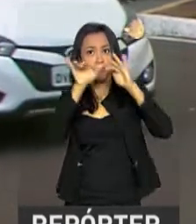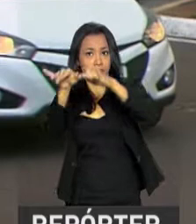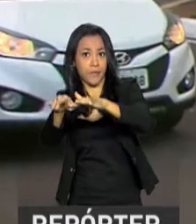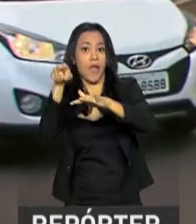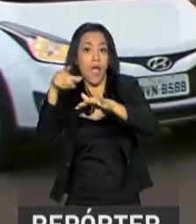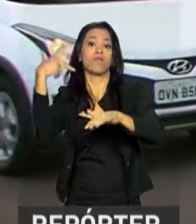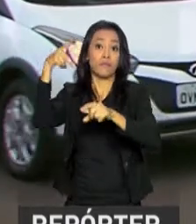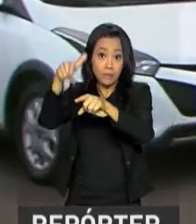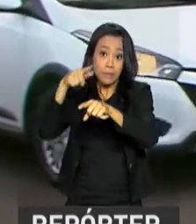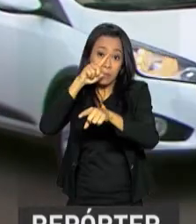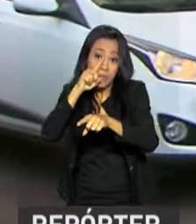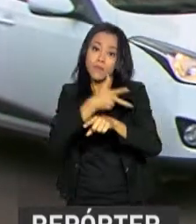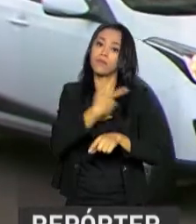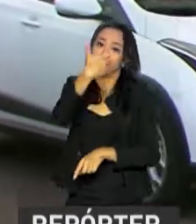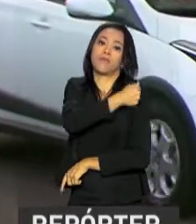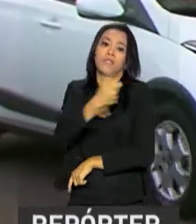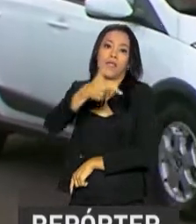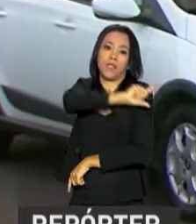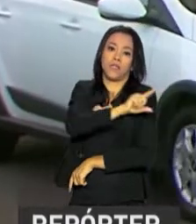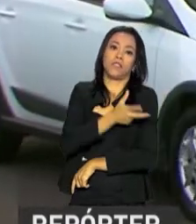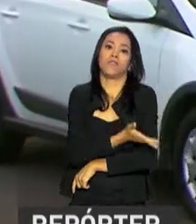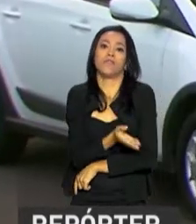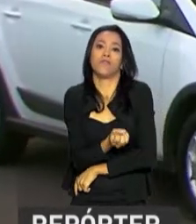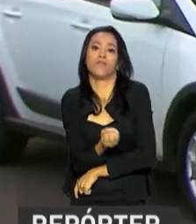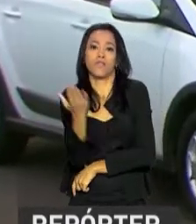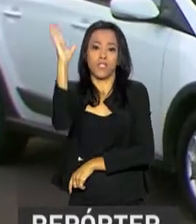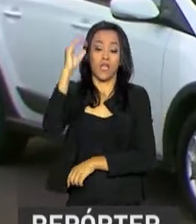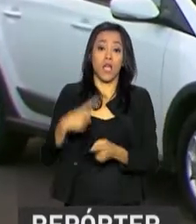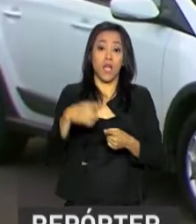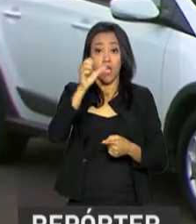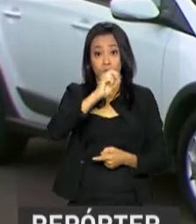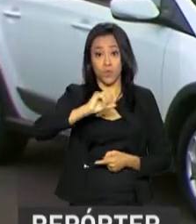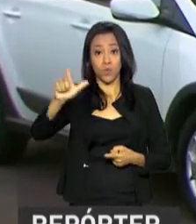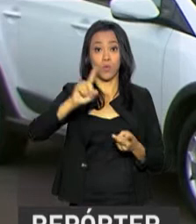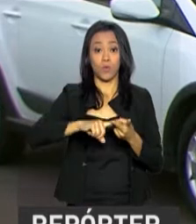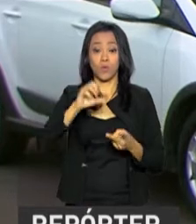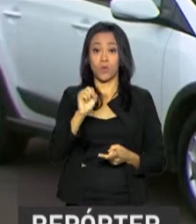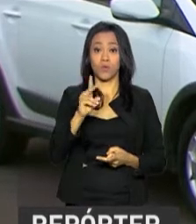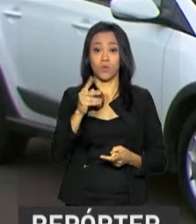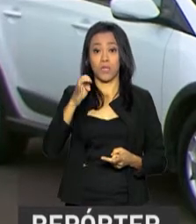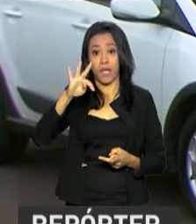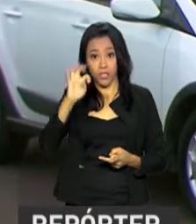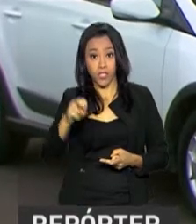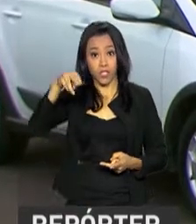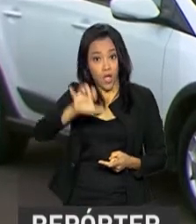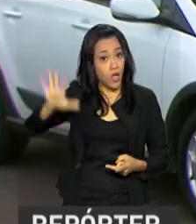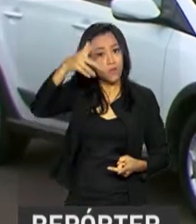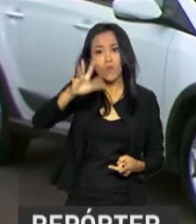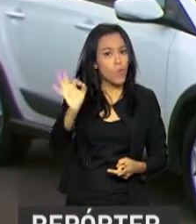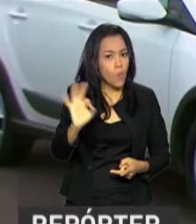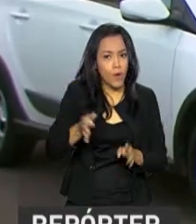e rurais nessas localidades alguns estados do nordeste sul e sudeste não faziam parte das áreas de recomendação de